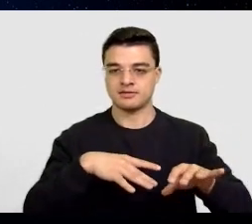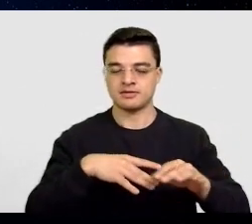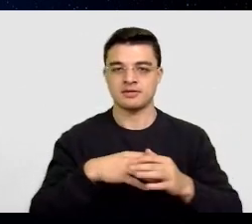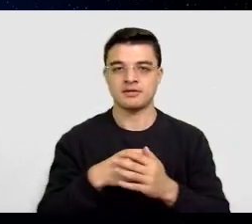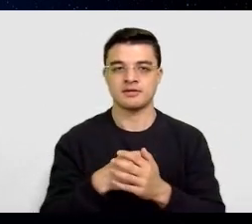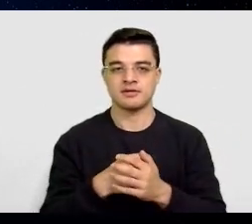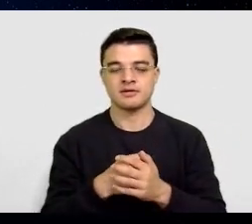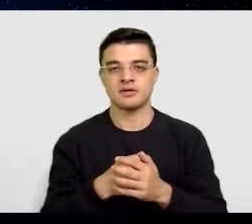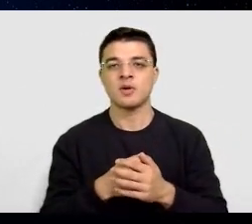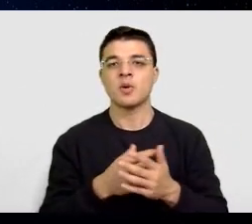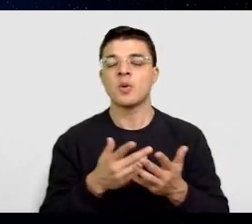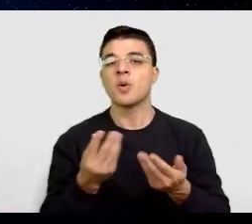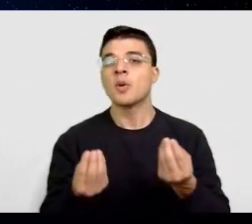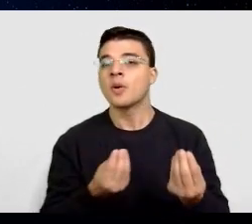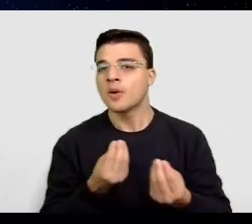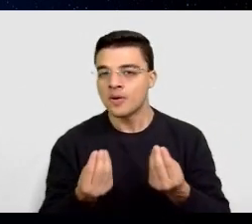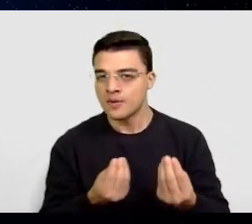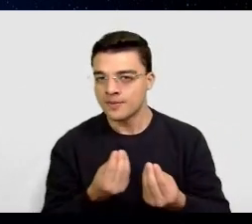essas